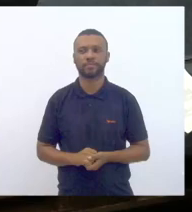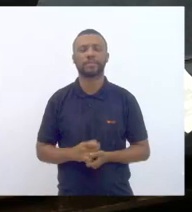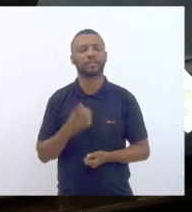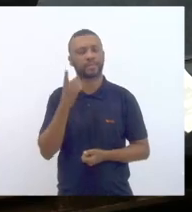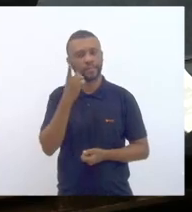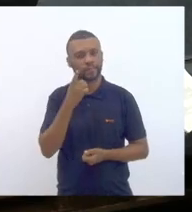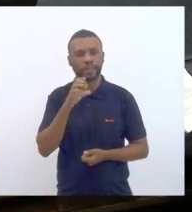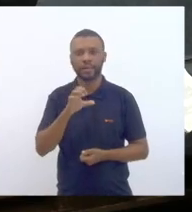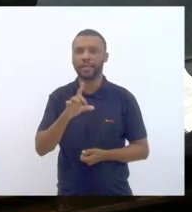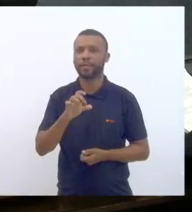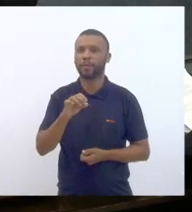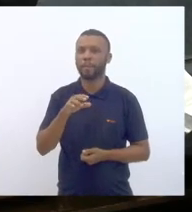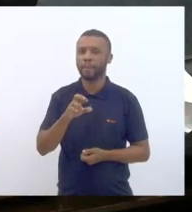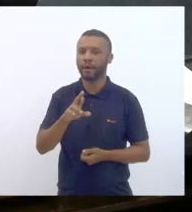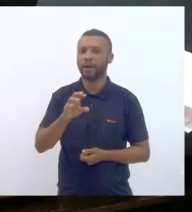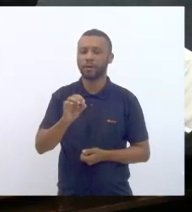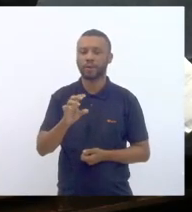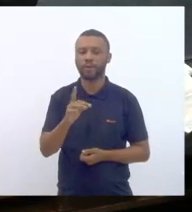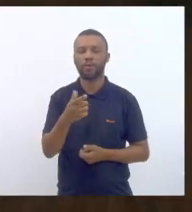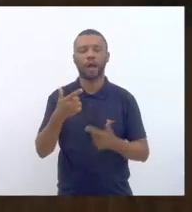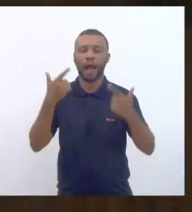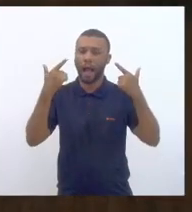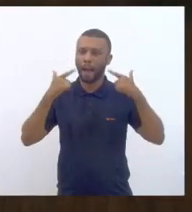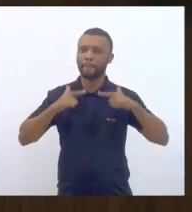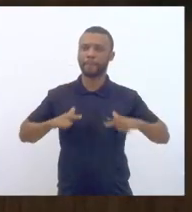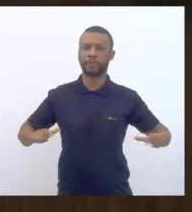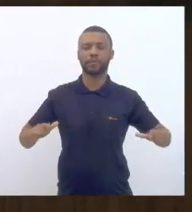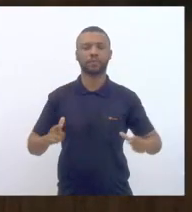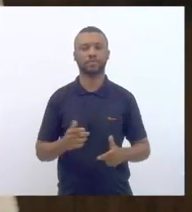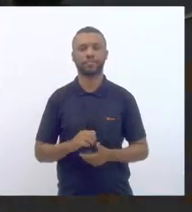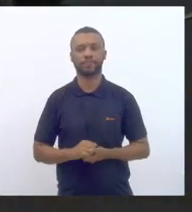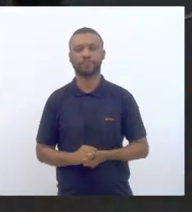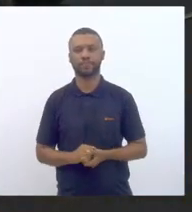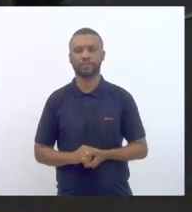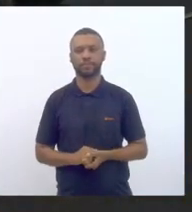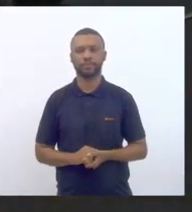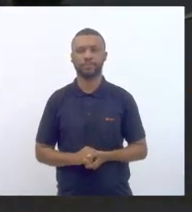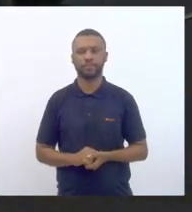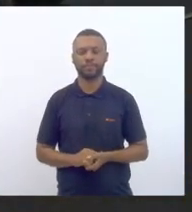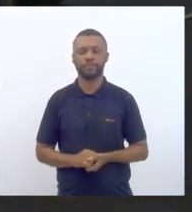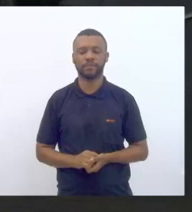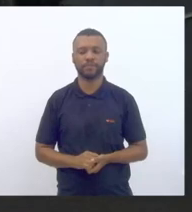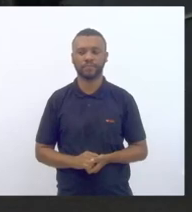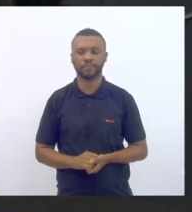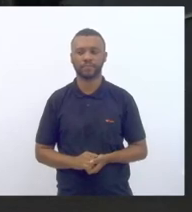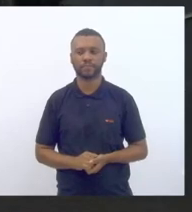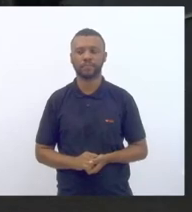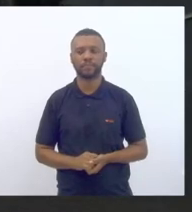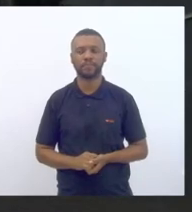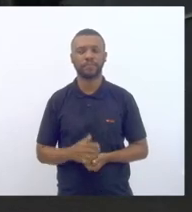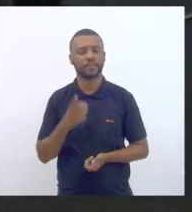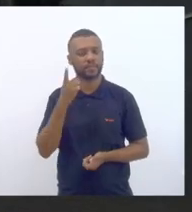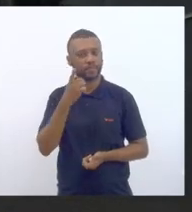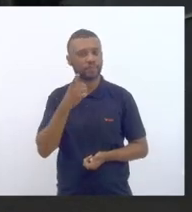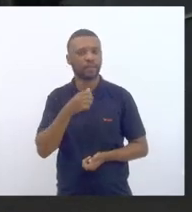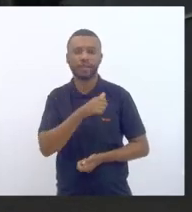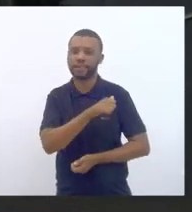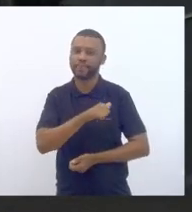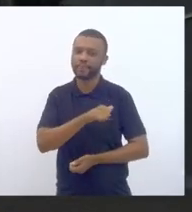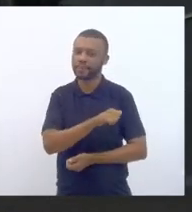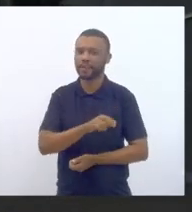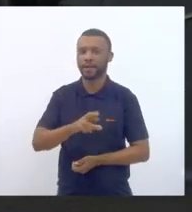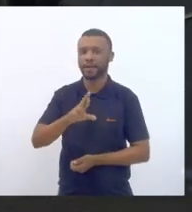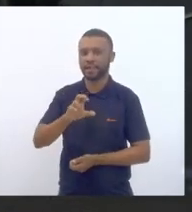Deputado Eliomar Coelho. Abstenção, presidente. Abstenção, 3. Deputada enfermeira